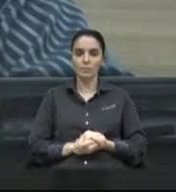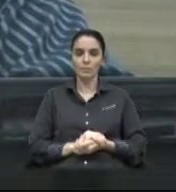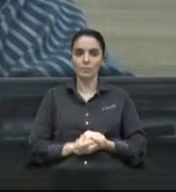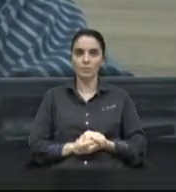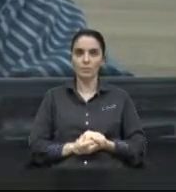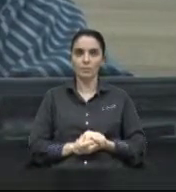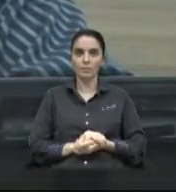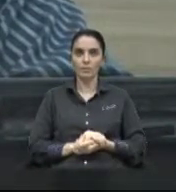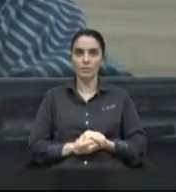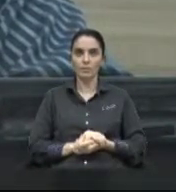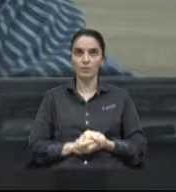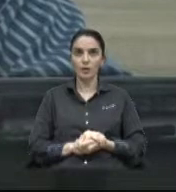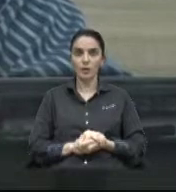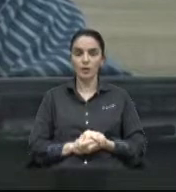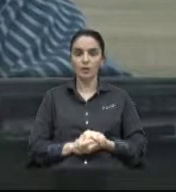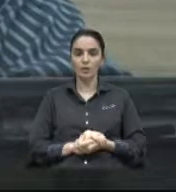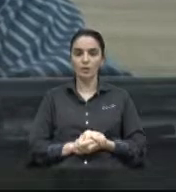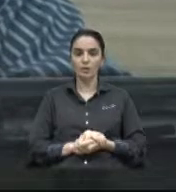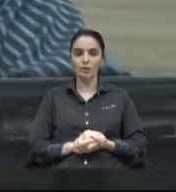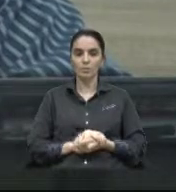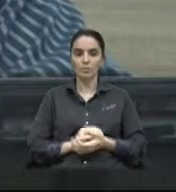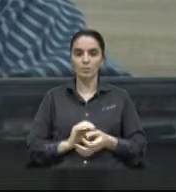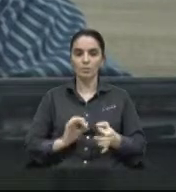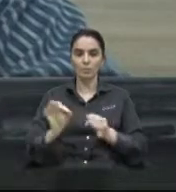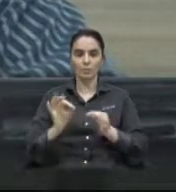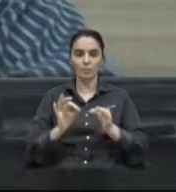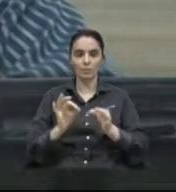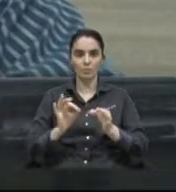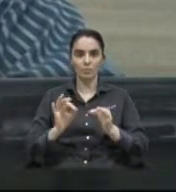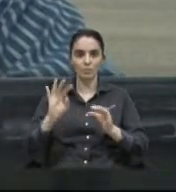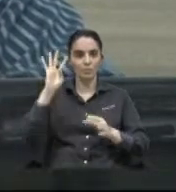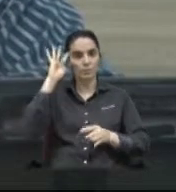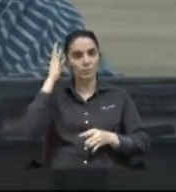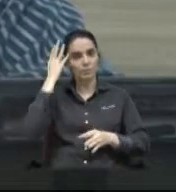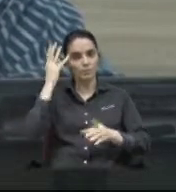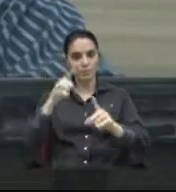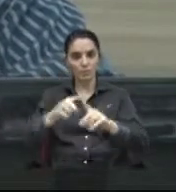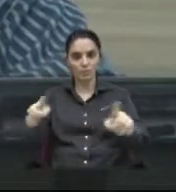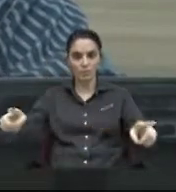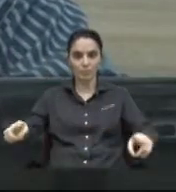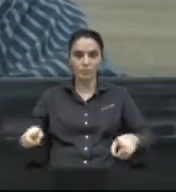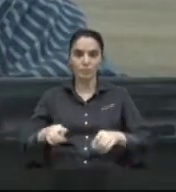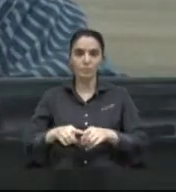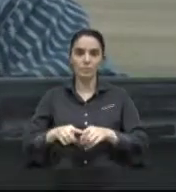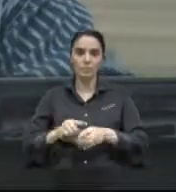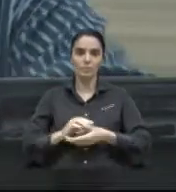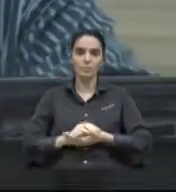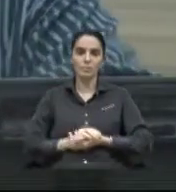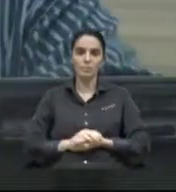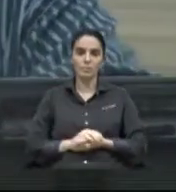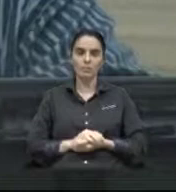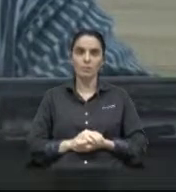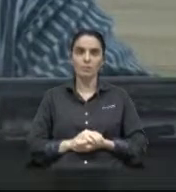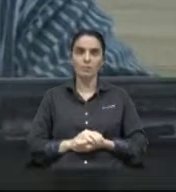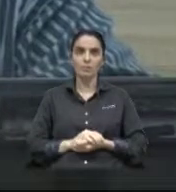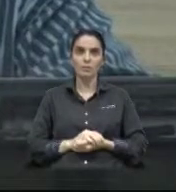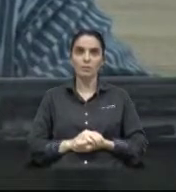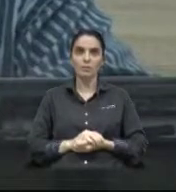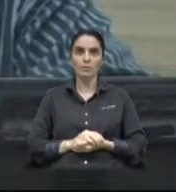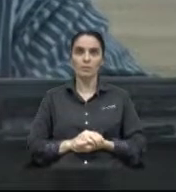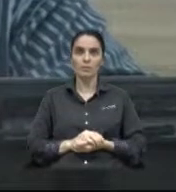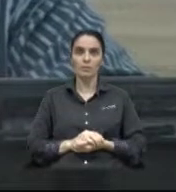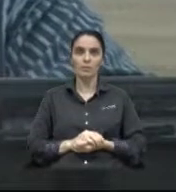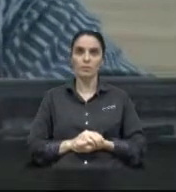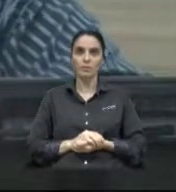Agora vamos um projeto de resolução da mesa e eu tenho que fazer a alteração da mesa. Eu nomeio para presidente Estevão